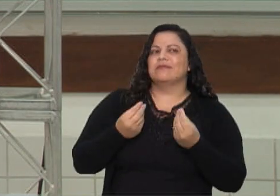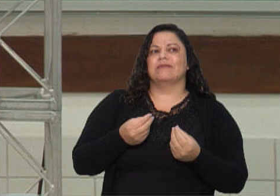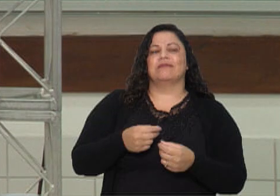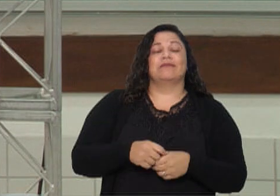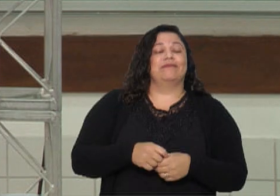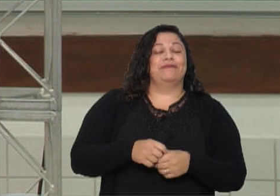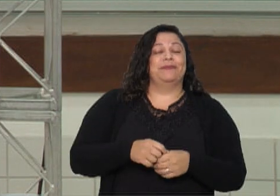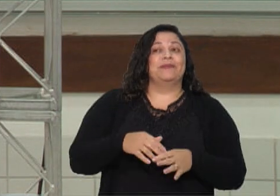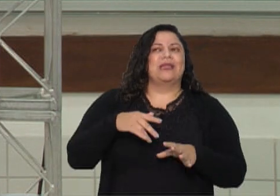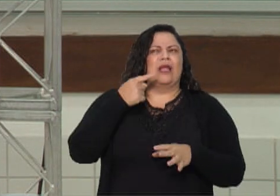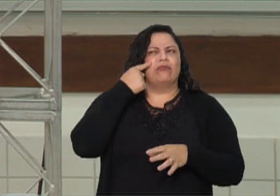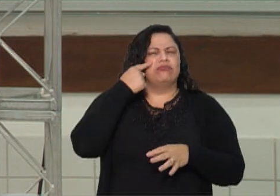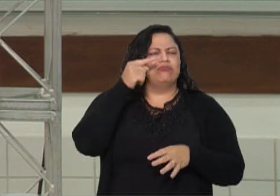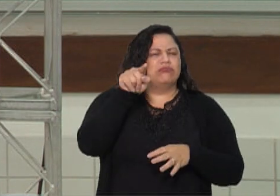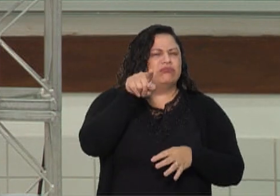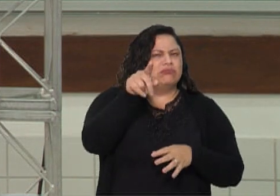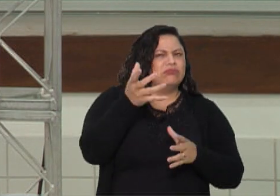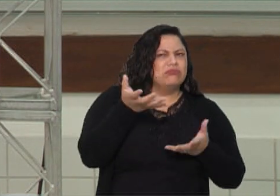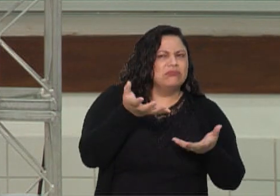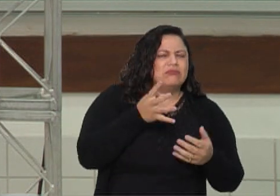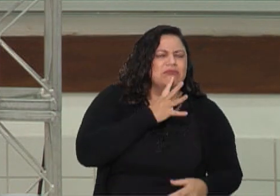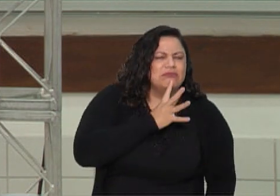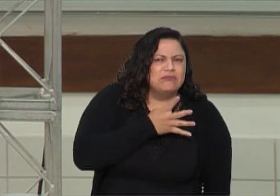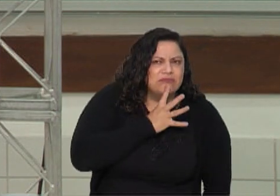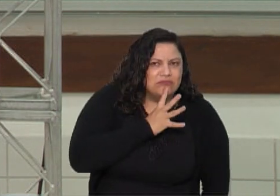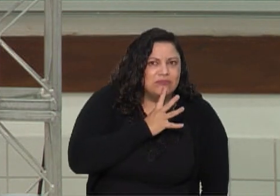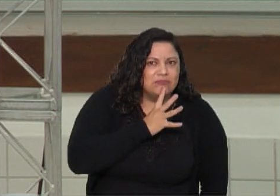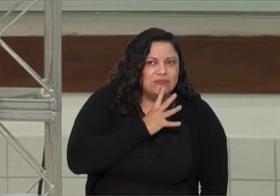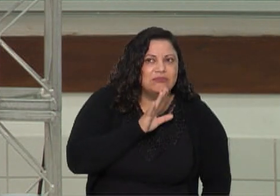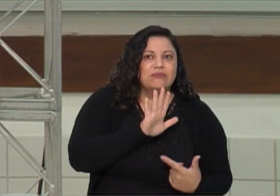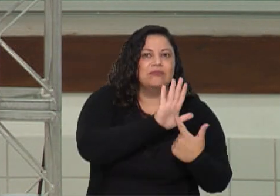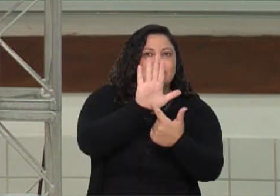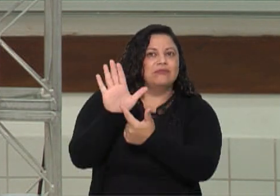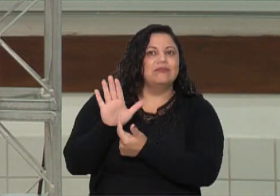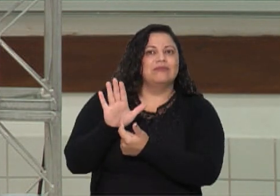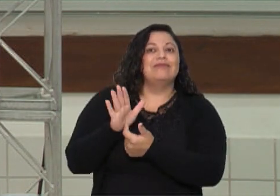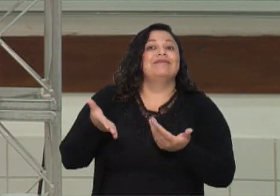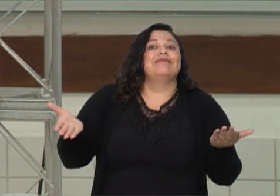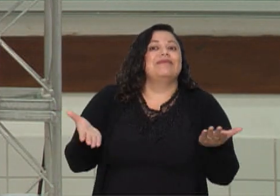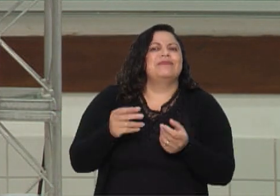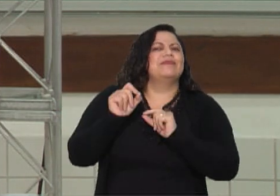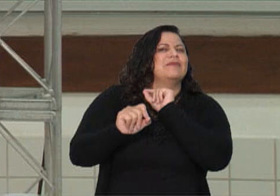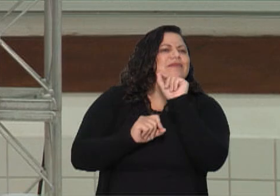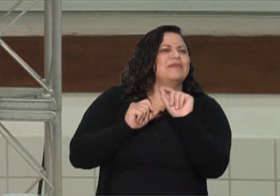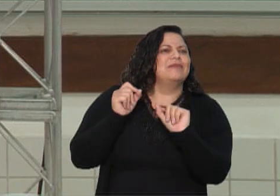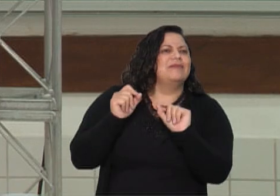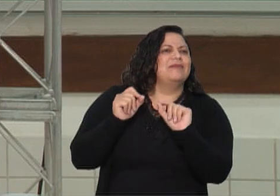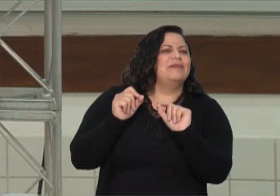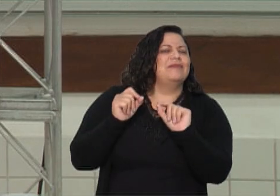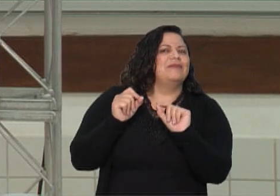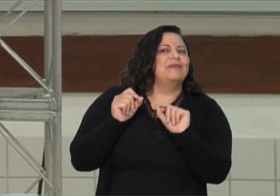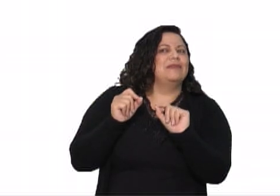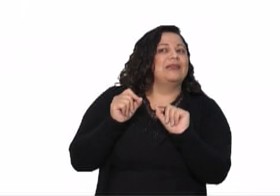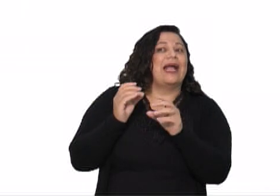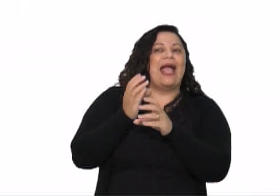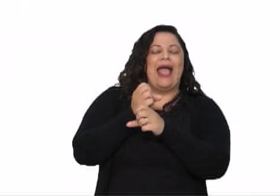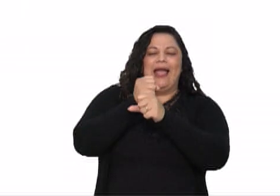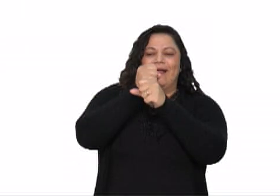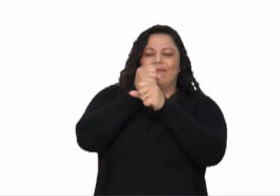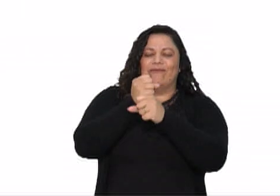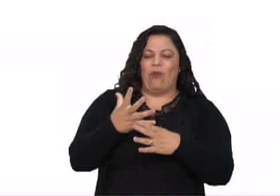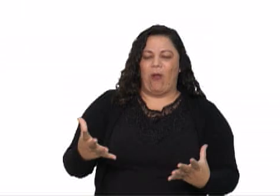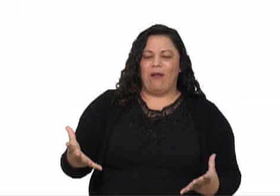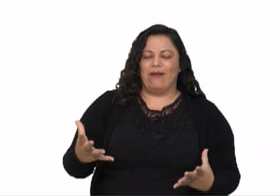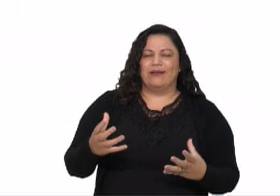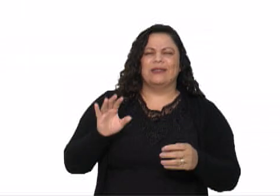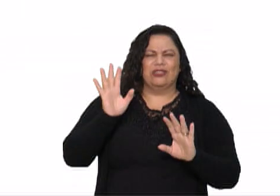Eu espero que vocês conheçam, mas quem não conhece, eu vou mostrar para vocês aqui, que é o quê? O pega-varetas. Alguém já